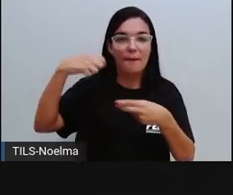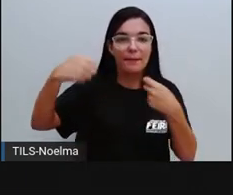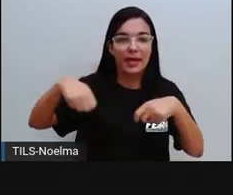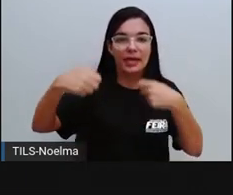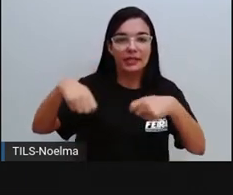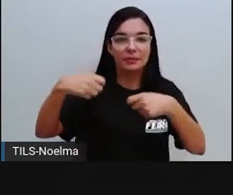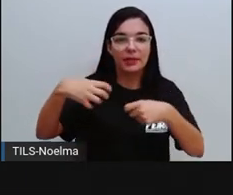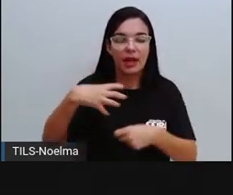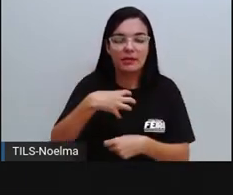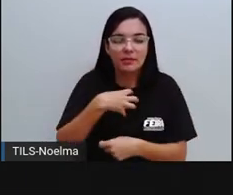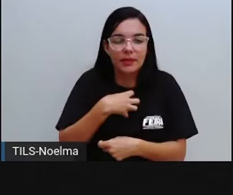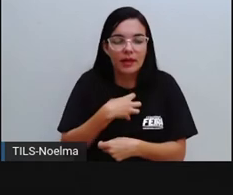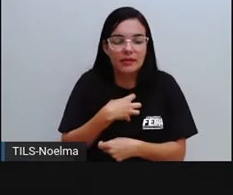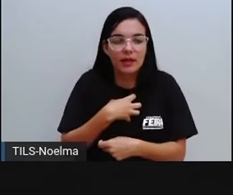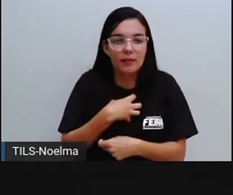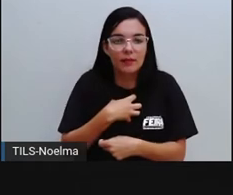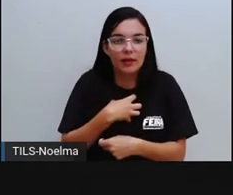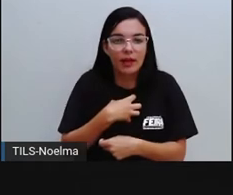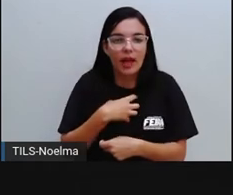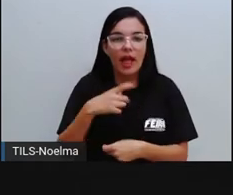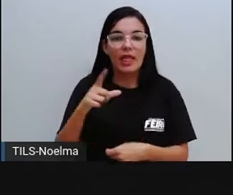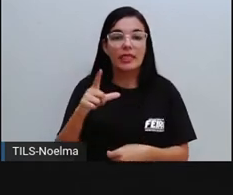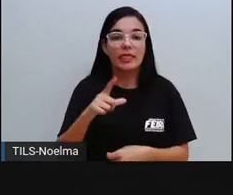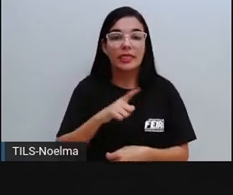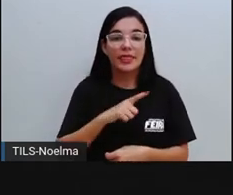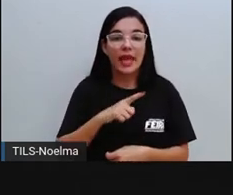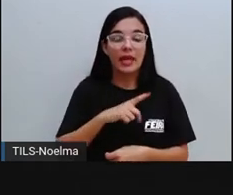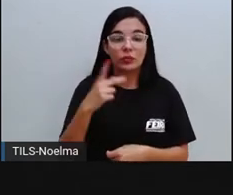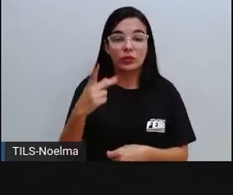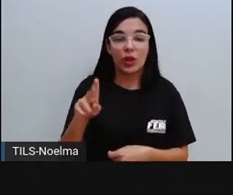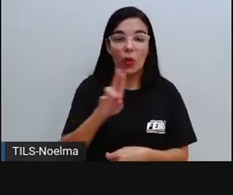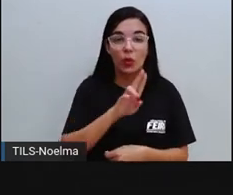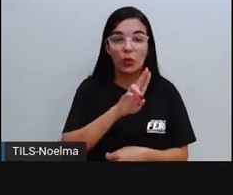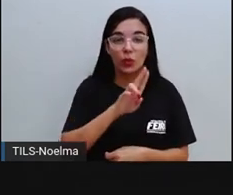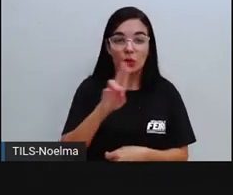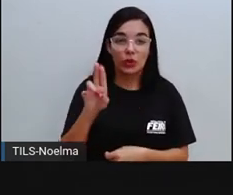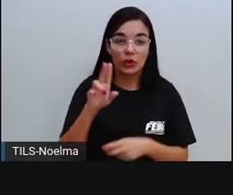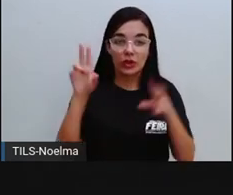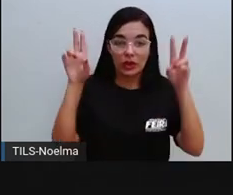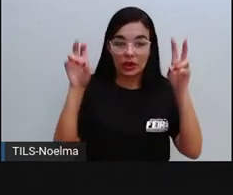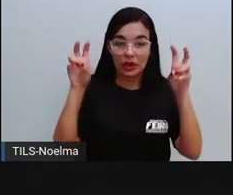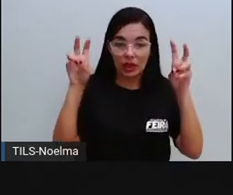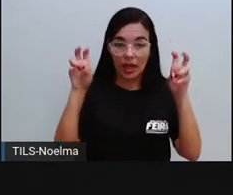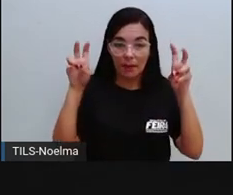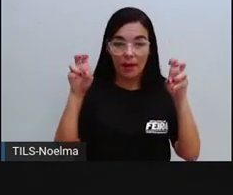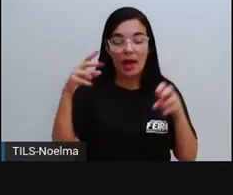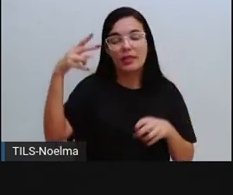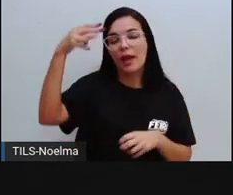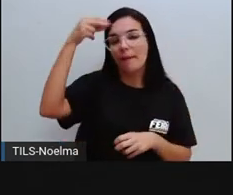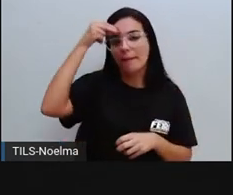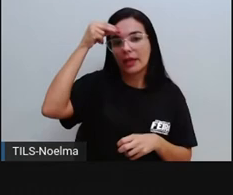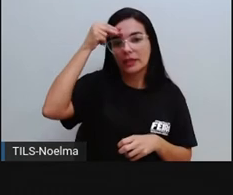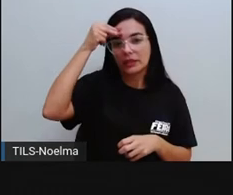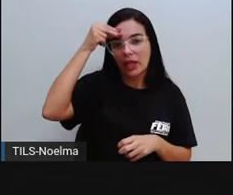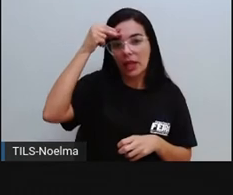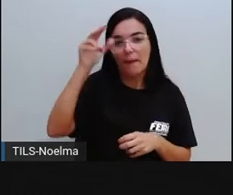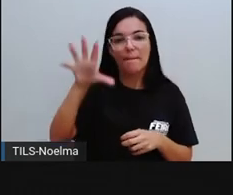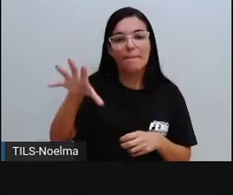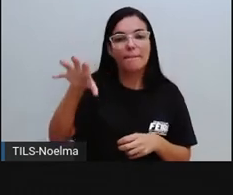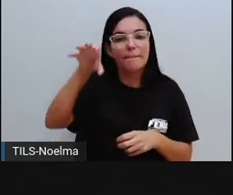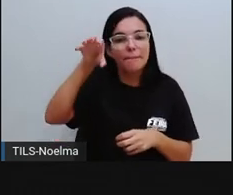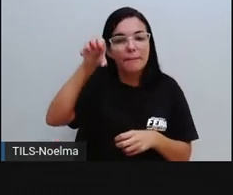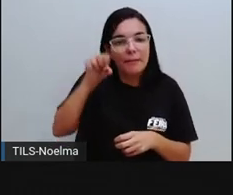preciso inspiração. Ter o seu tema na mente,